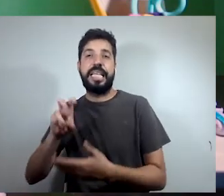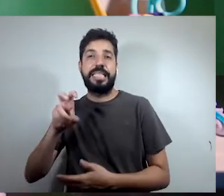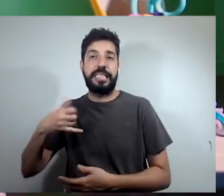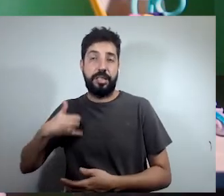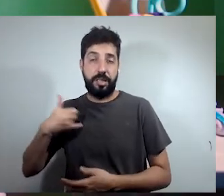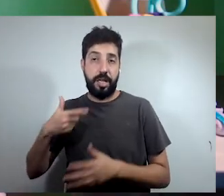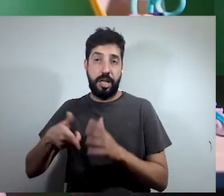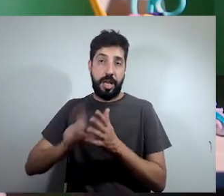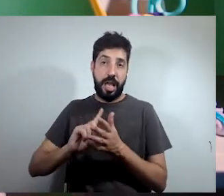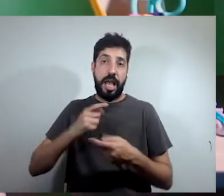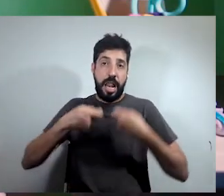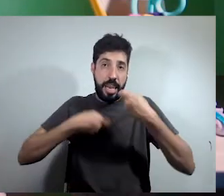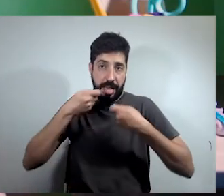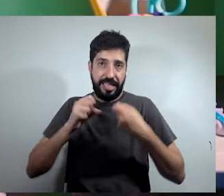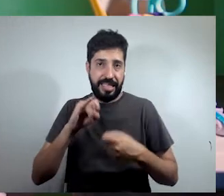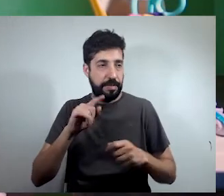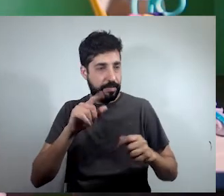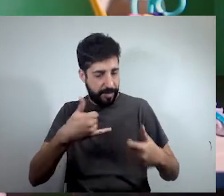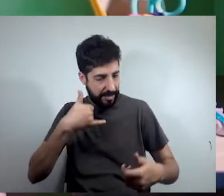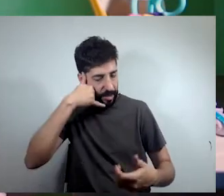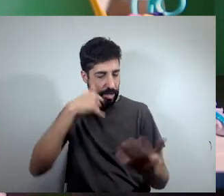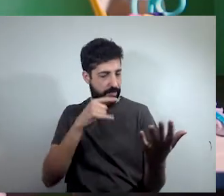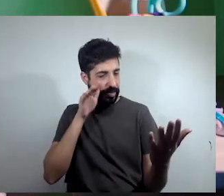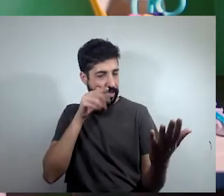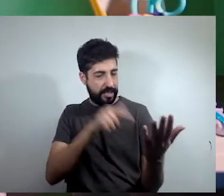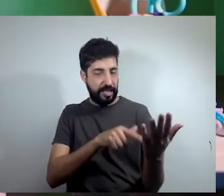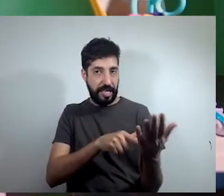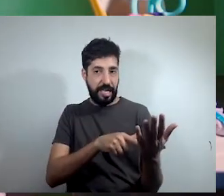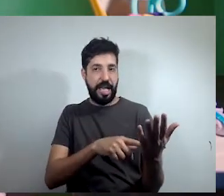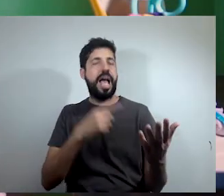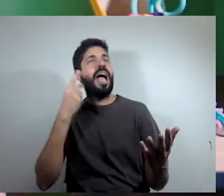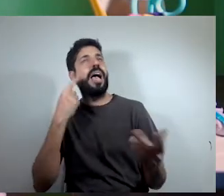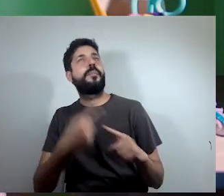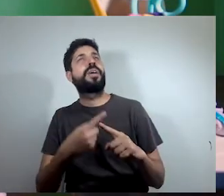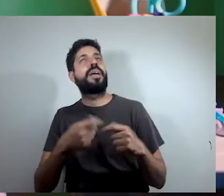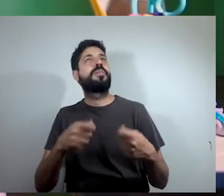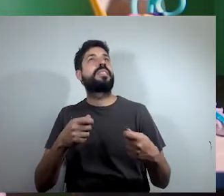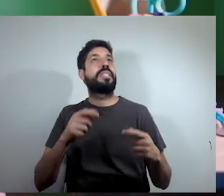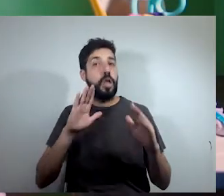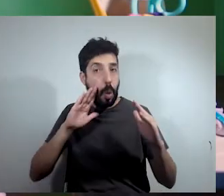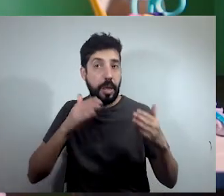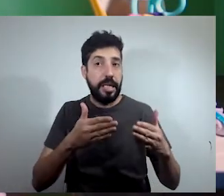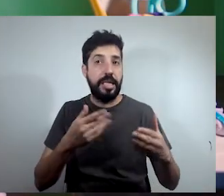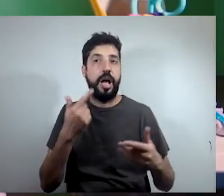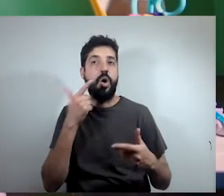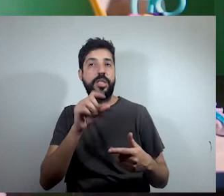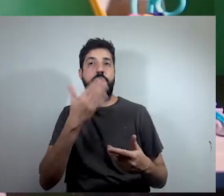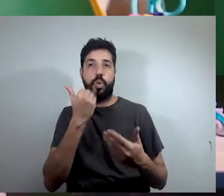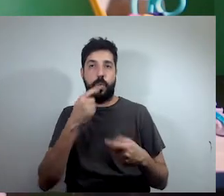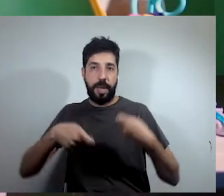antes, por exemplo, da alimentação. Se você coloca o celular para ela assistir, mas é para ela distrair, para ela concentrar, para ela conseguir